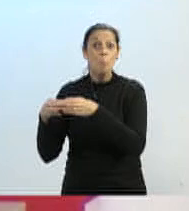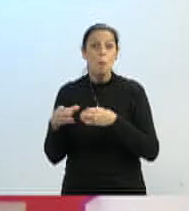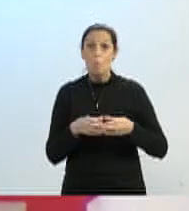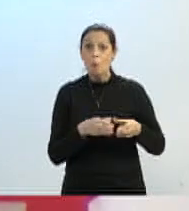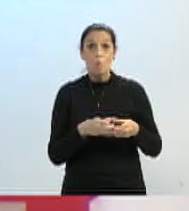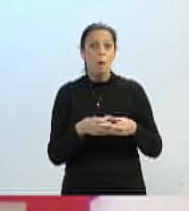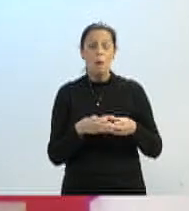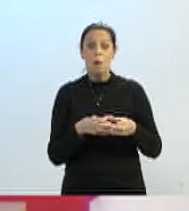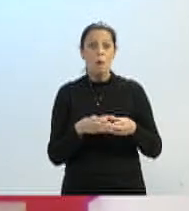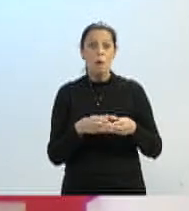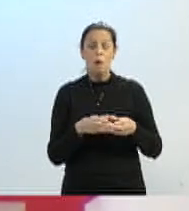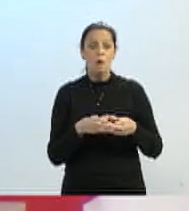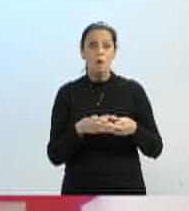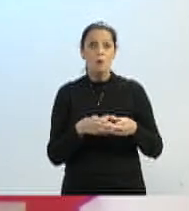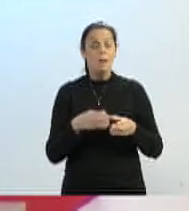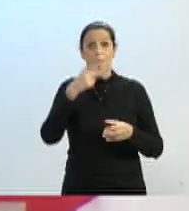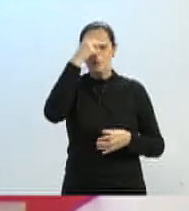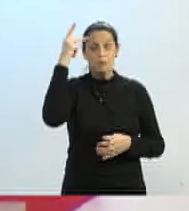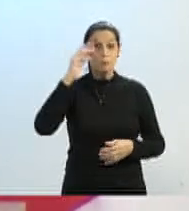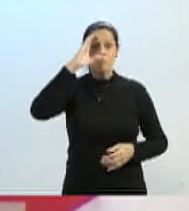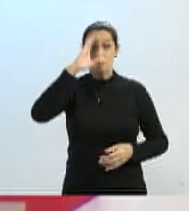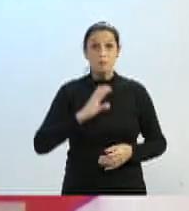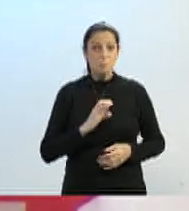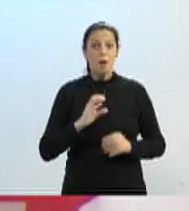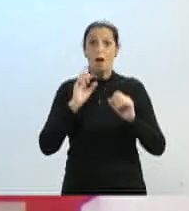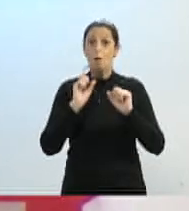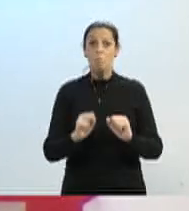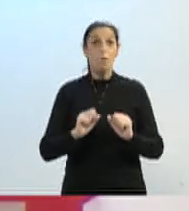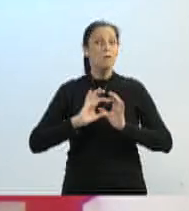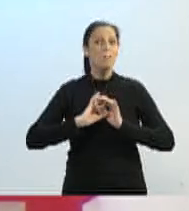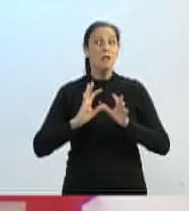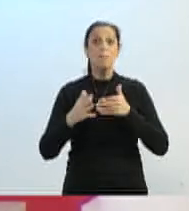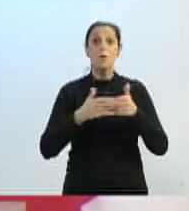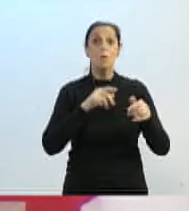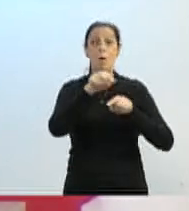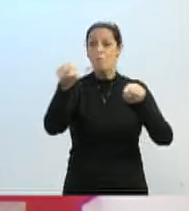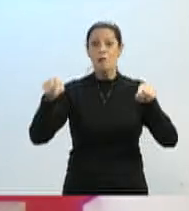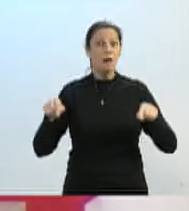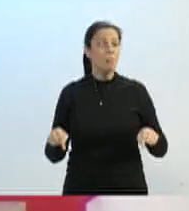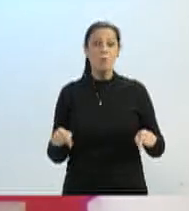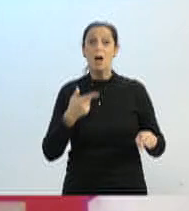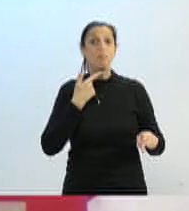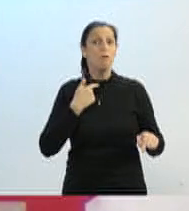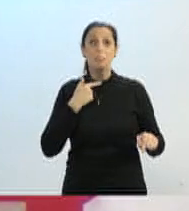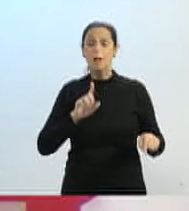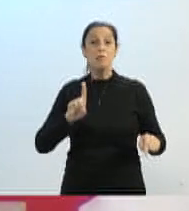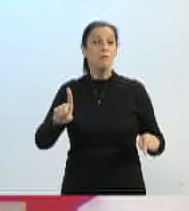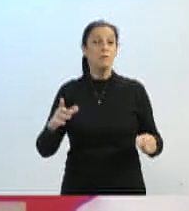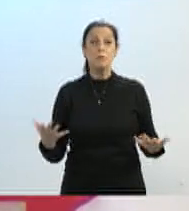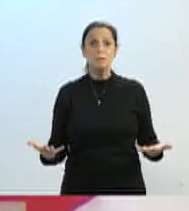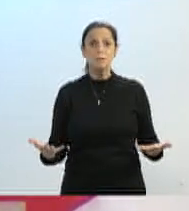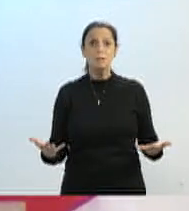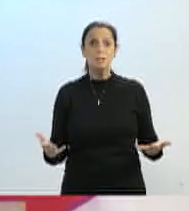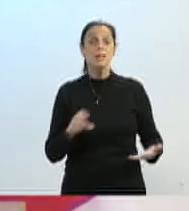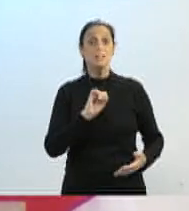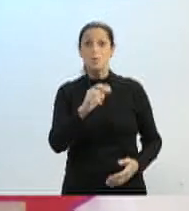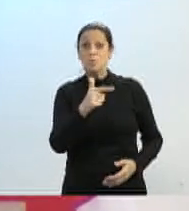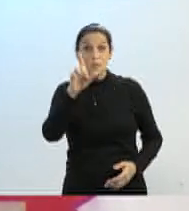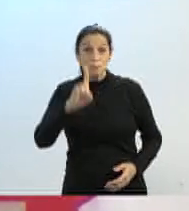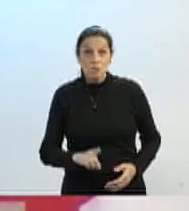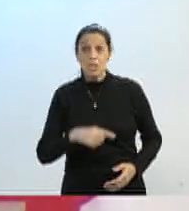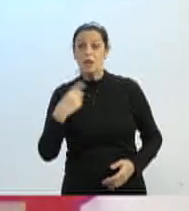inserido, o lugar do cidadão é aonde ele quiser. Se desta forma não for, então nós